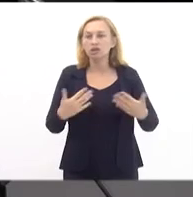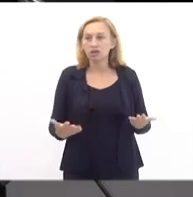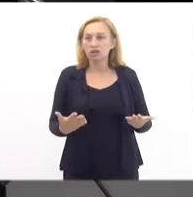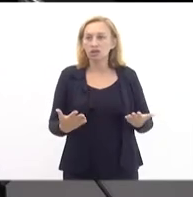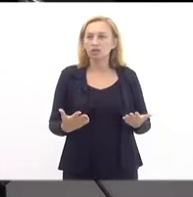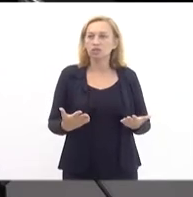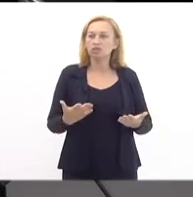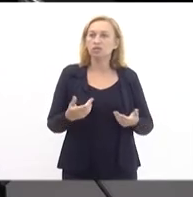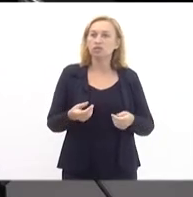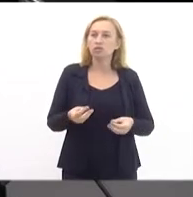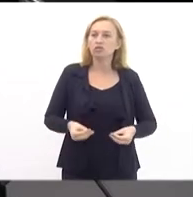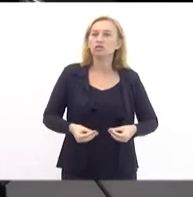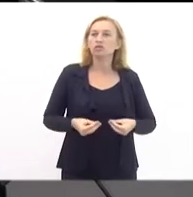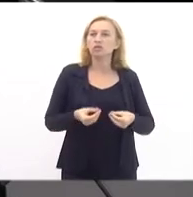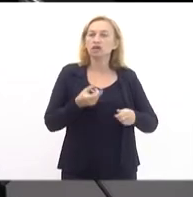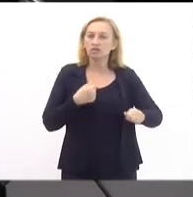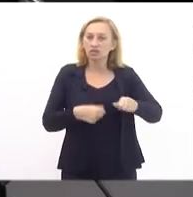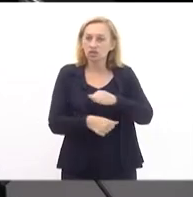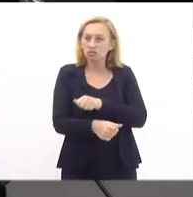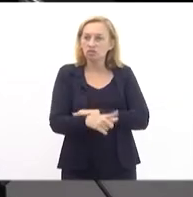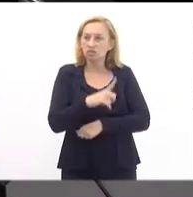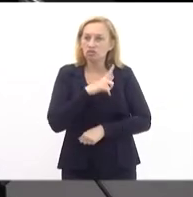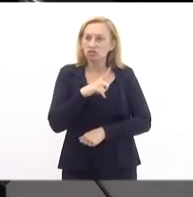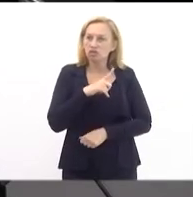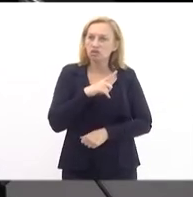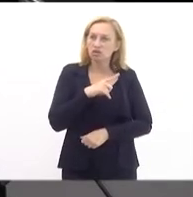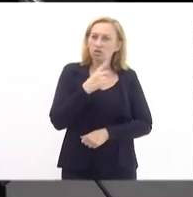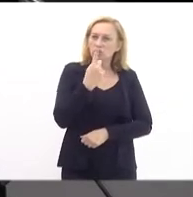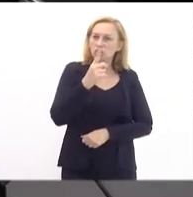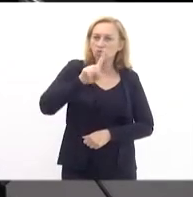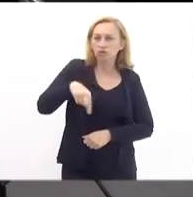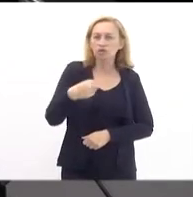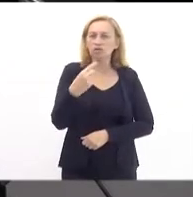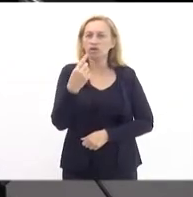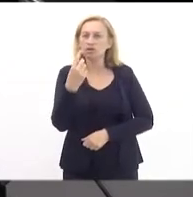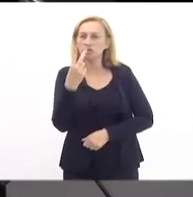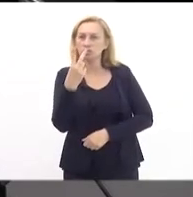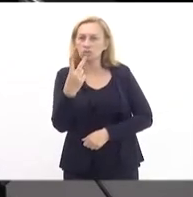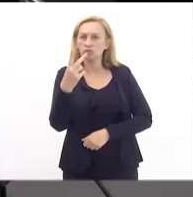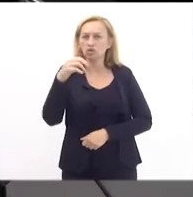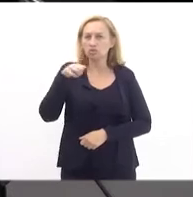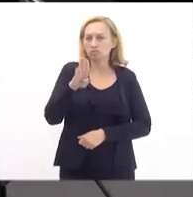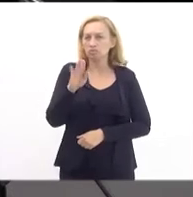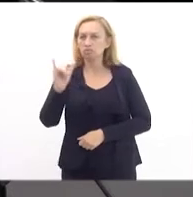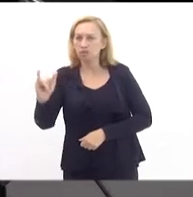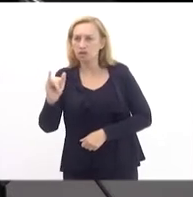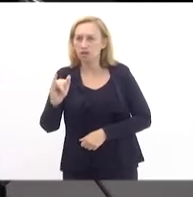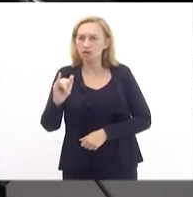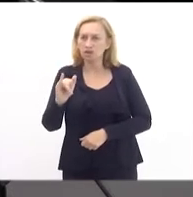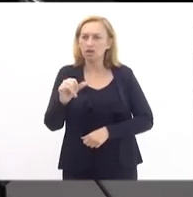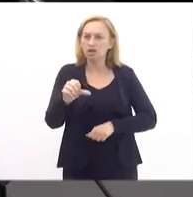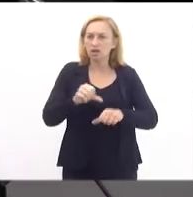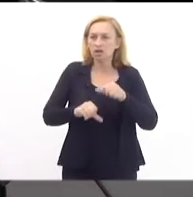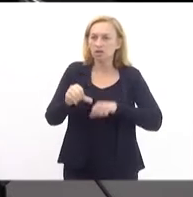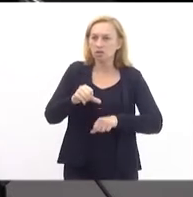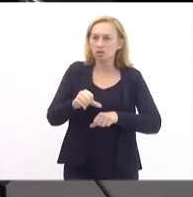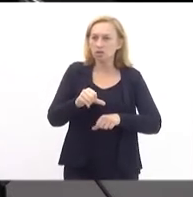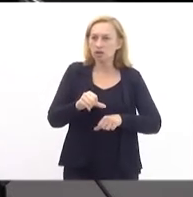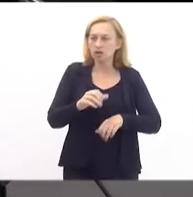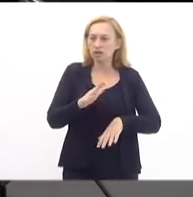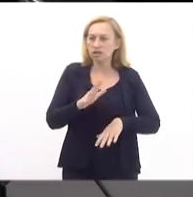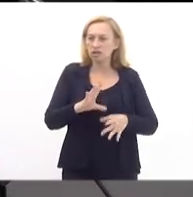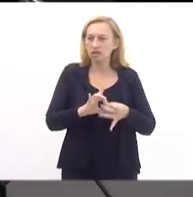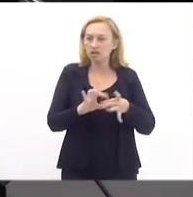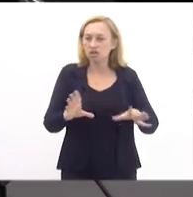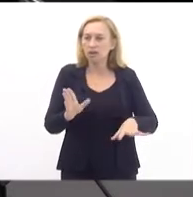dados investimentos em torno de 1,2 bi em troca dessa prorrogação antecipada. Investimentos a serem feitos